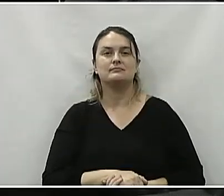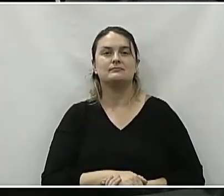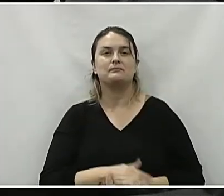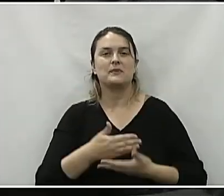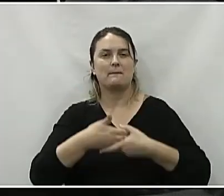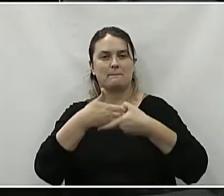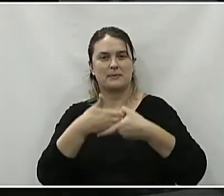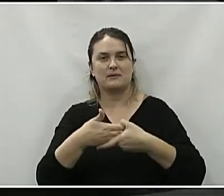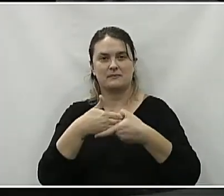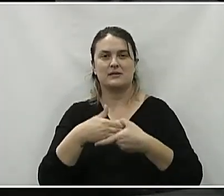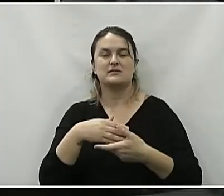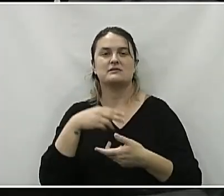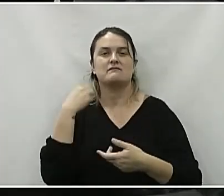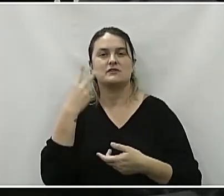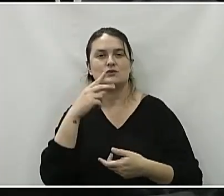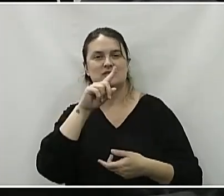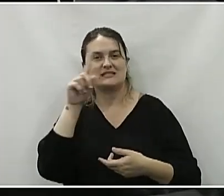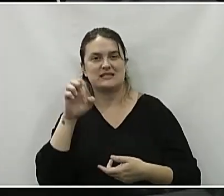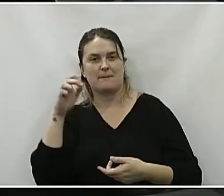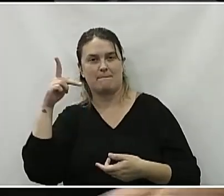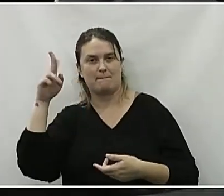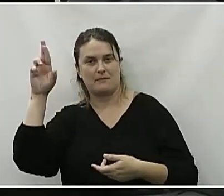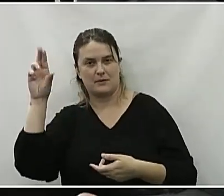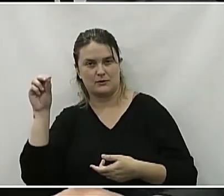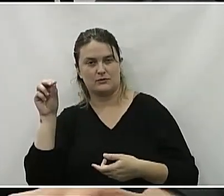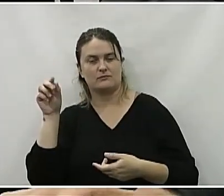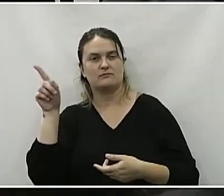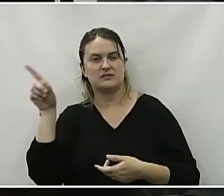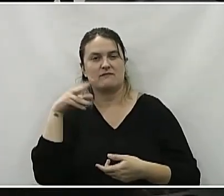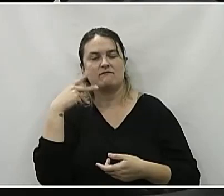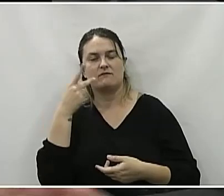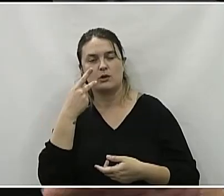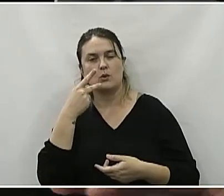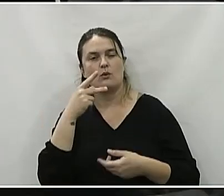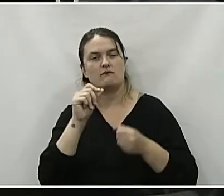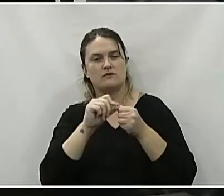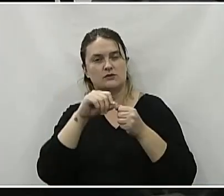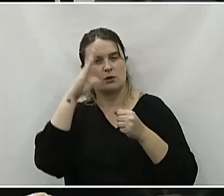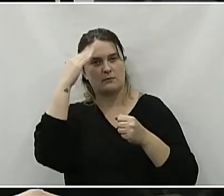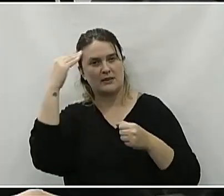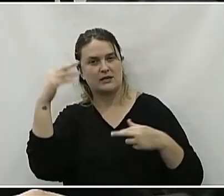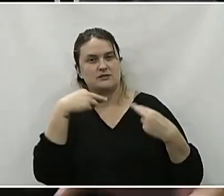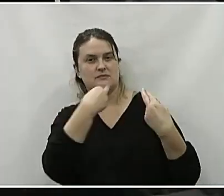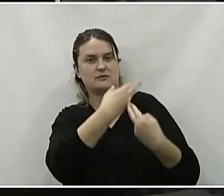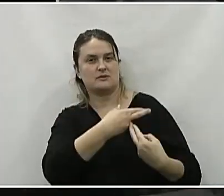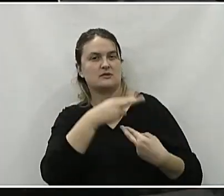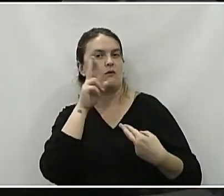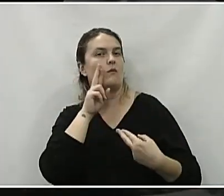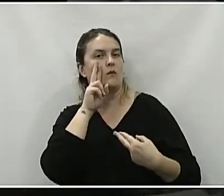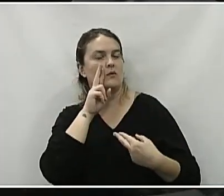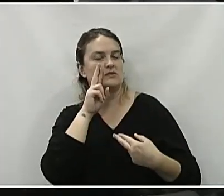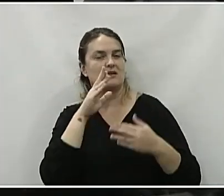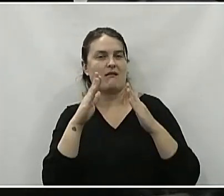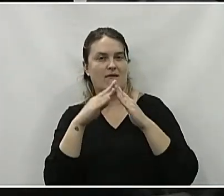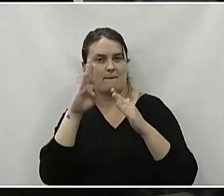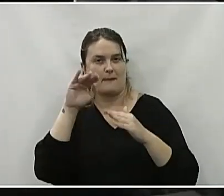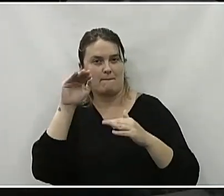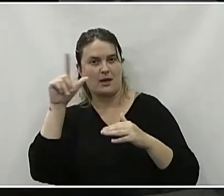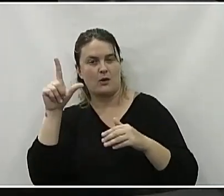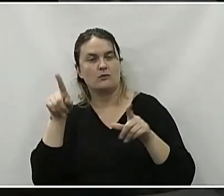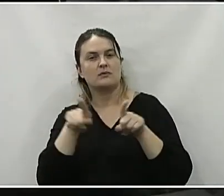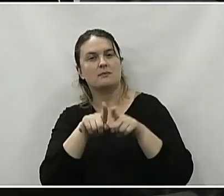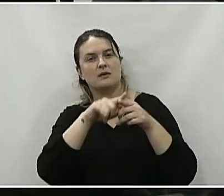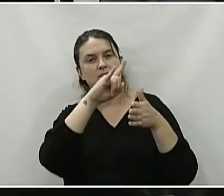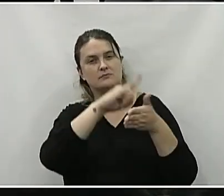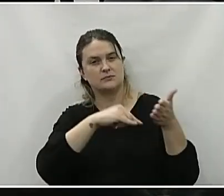Parabenizar o colega Zé Pedro pela fala com relação à Casa Bebel, a Rede Feminina de Combate ao Câncer, e também a moção que entrou